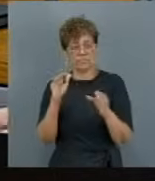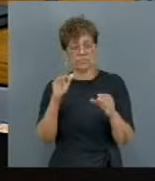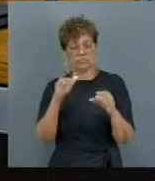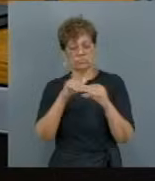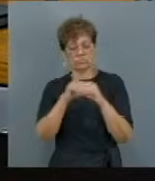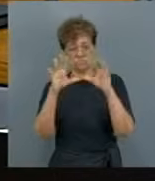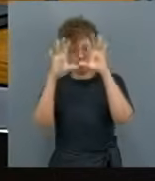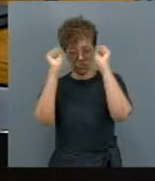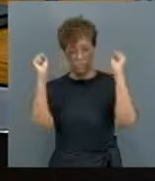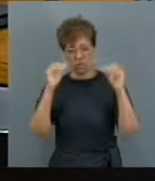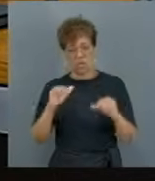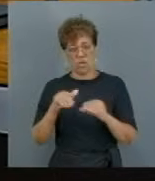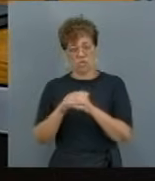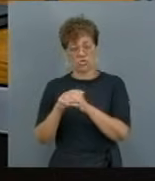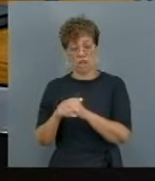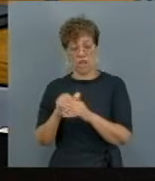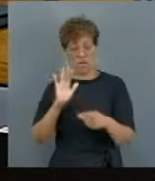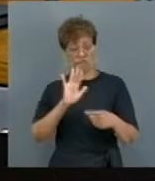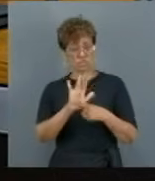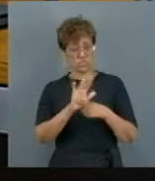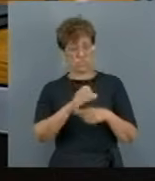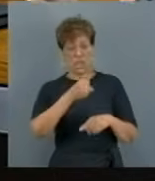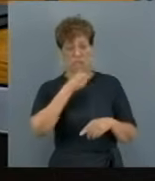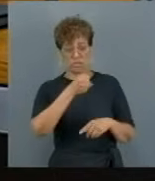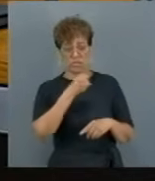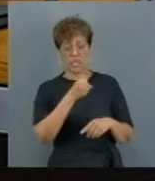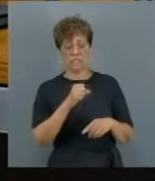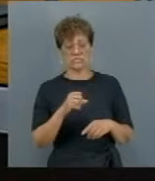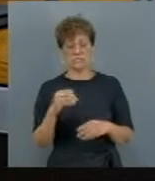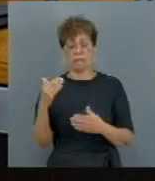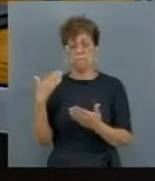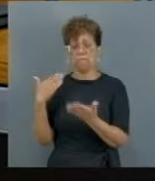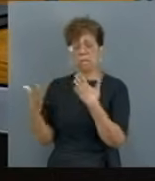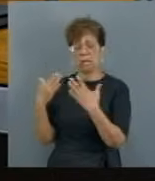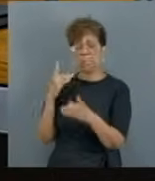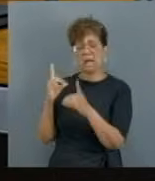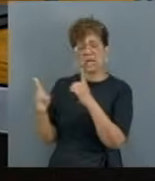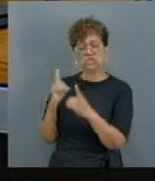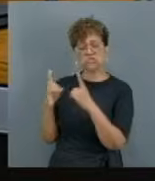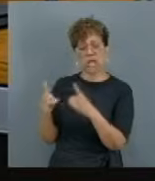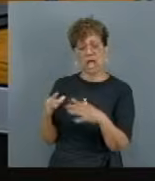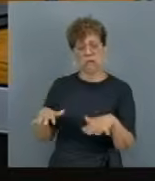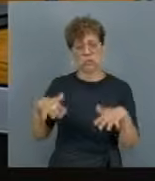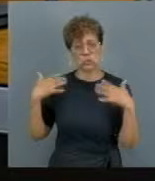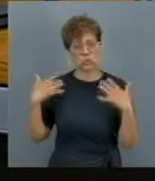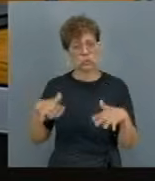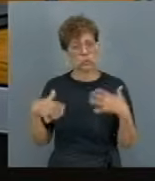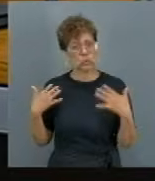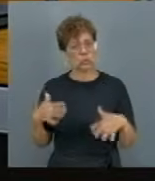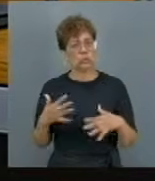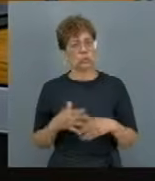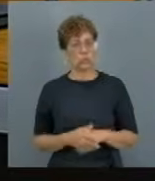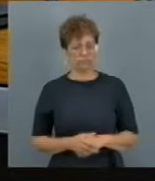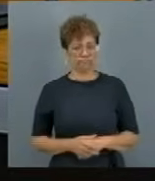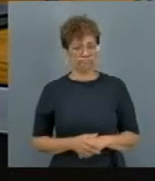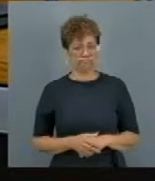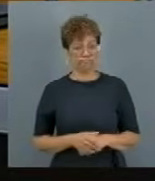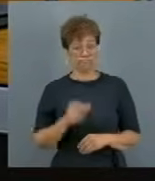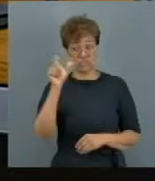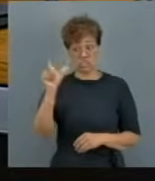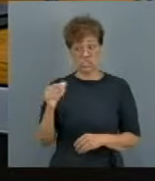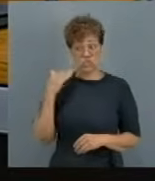foi colocado pelos jornais. Diálogos cabulosos, onde um